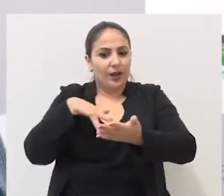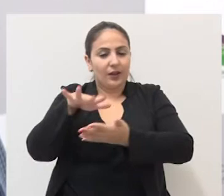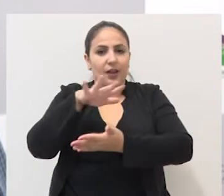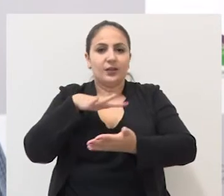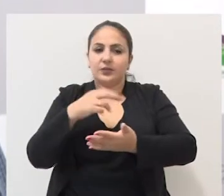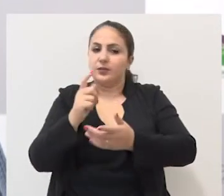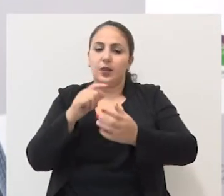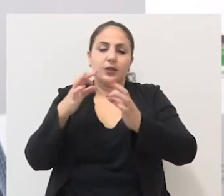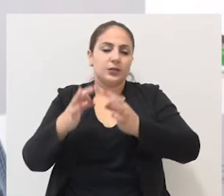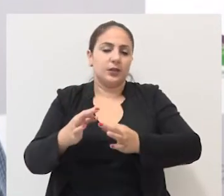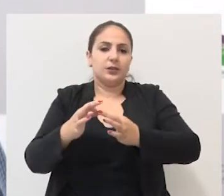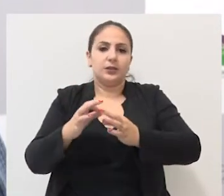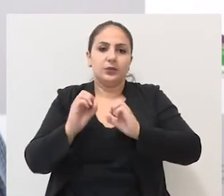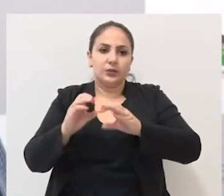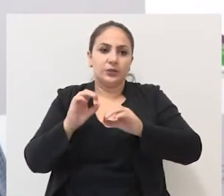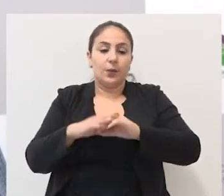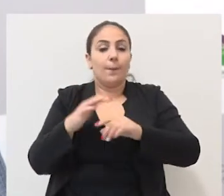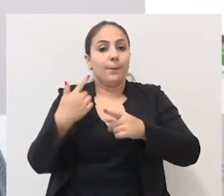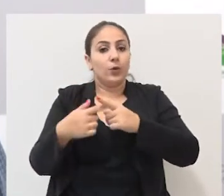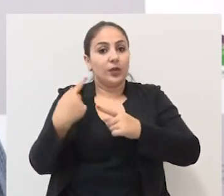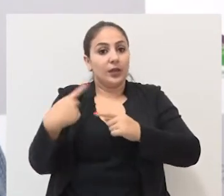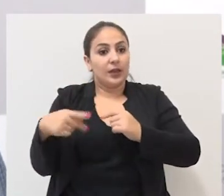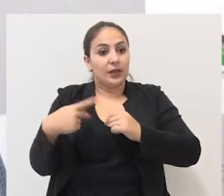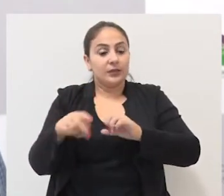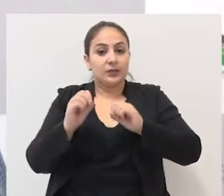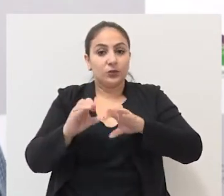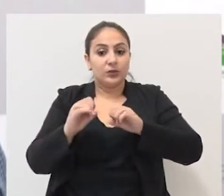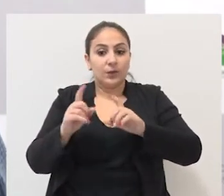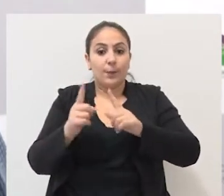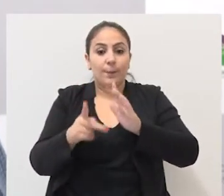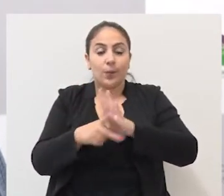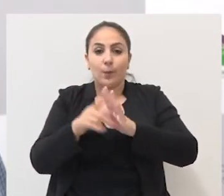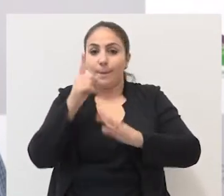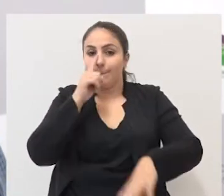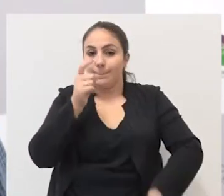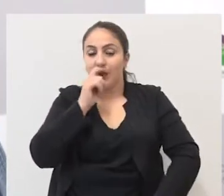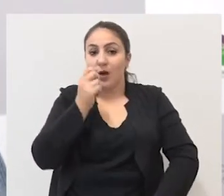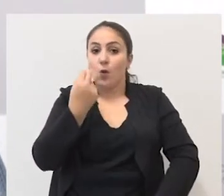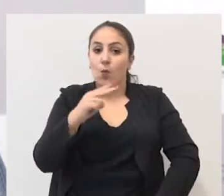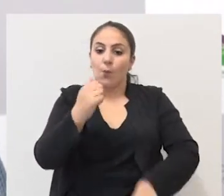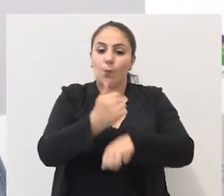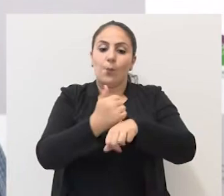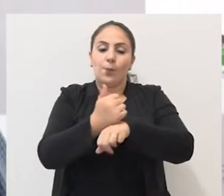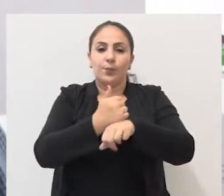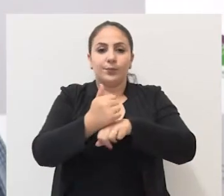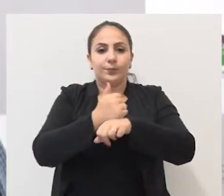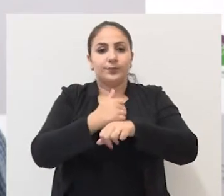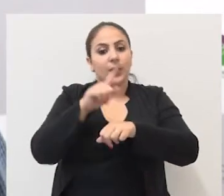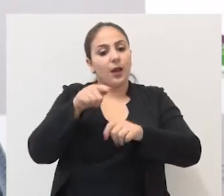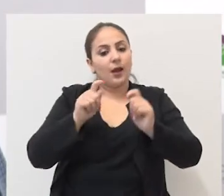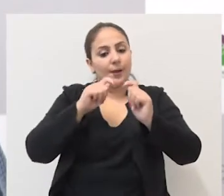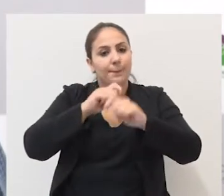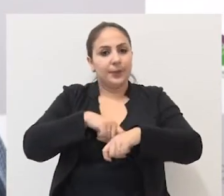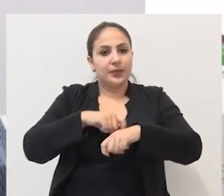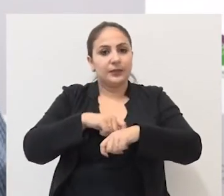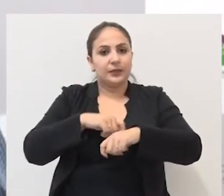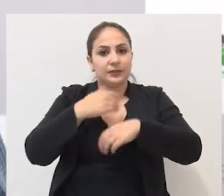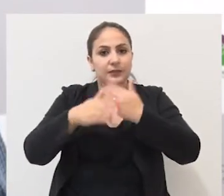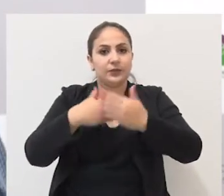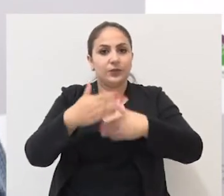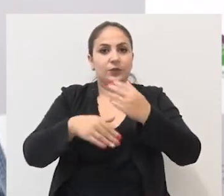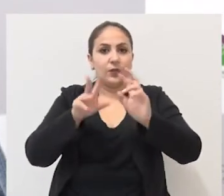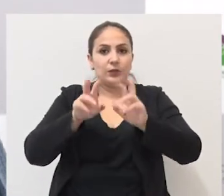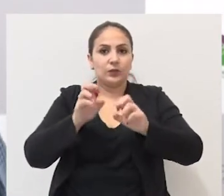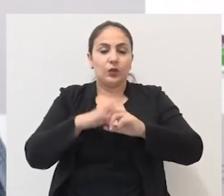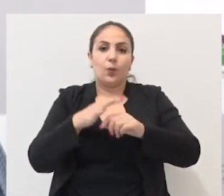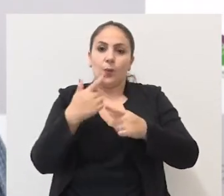não está adequado enquanto educação, porque esta educação tem que ser dada pelos pais ou então por profissionais que sejam capazes de